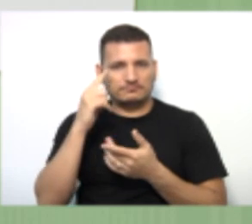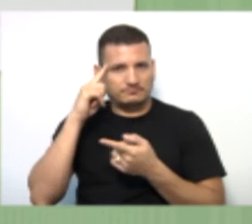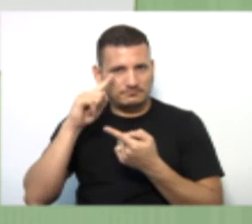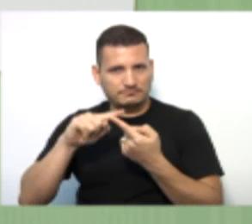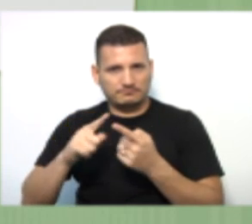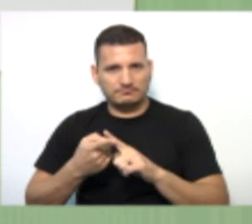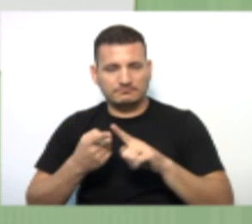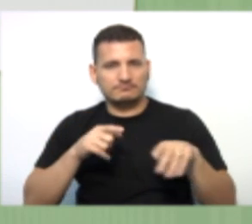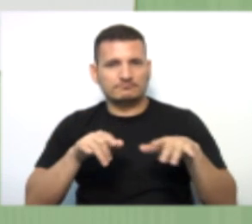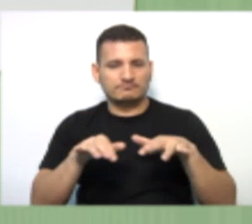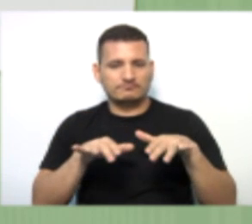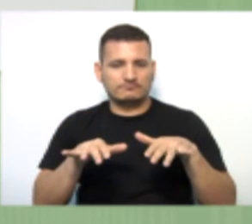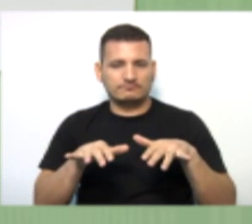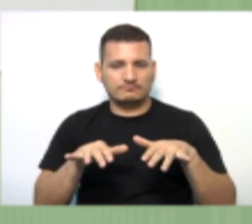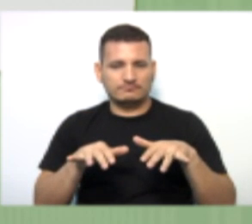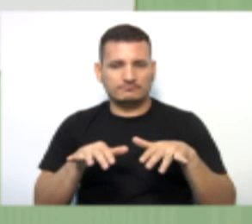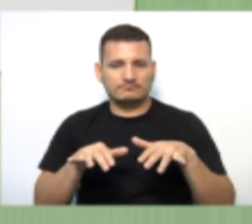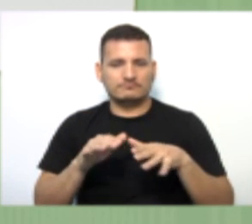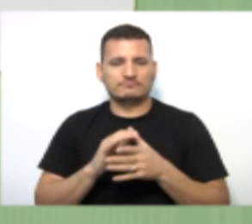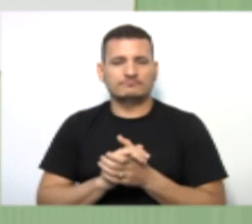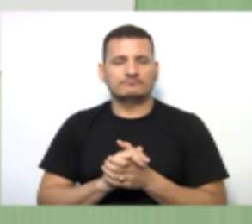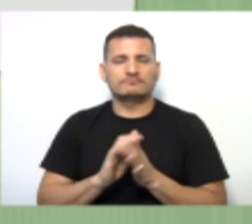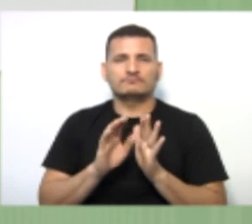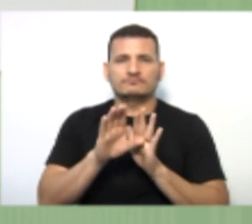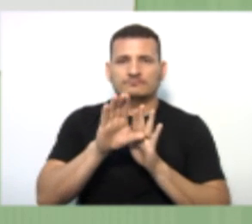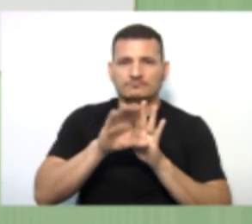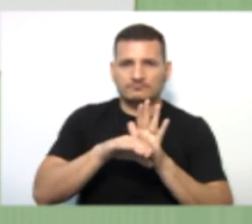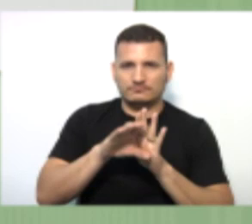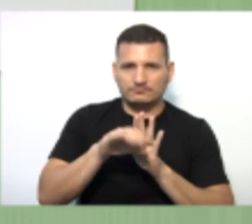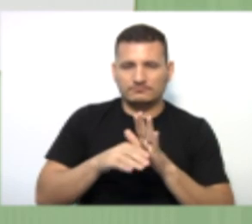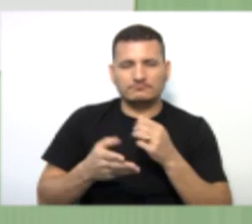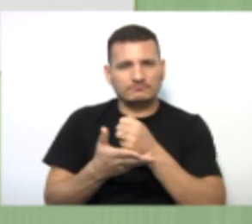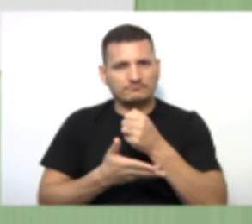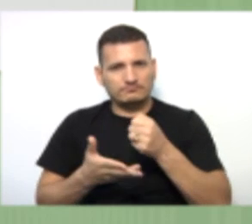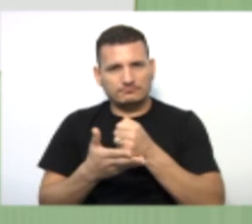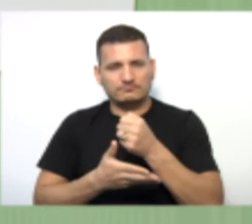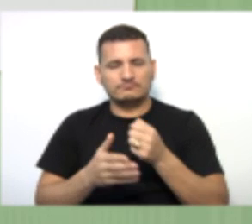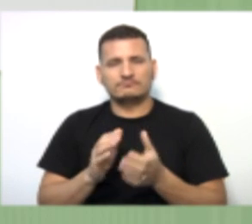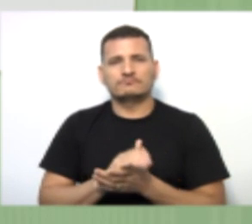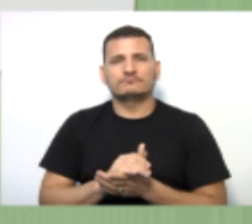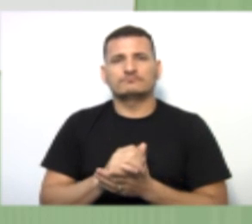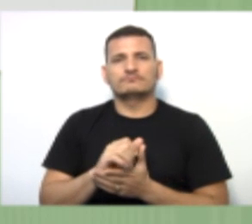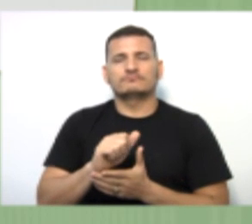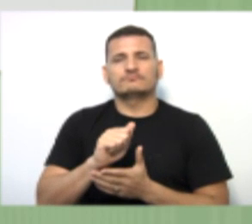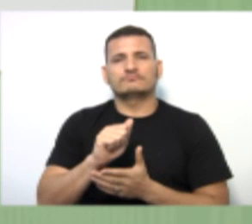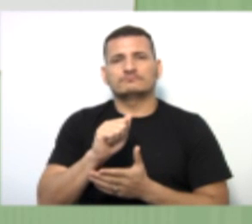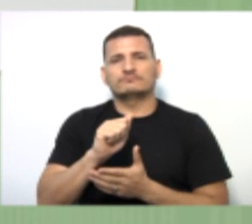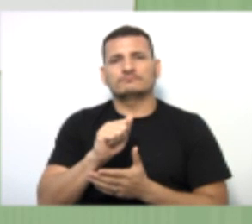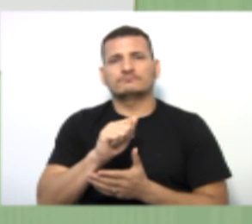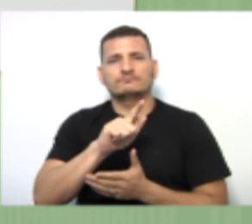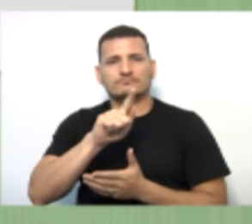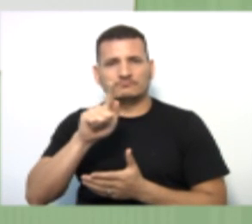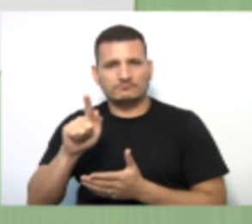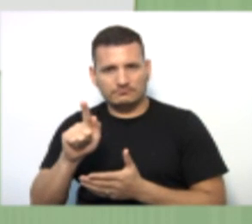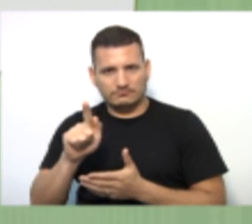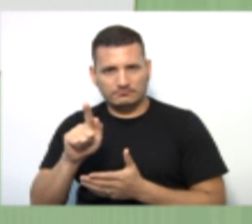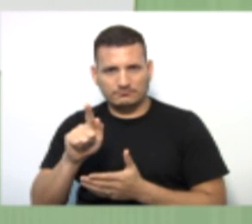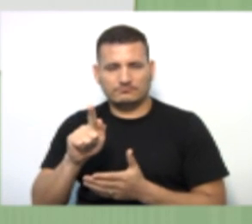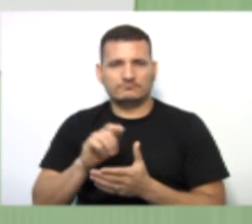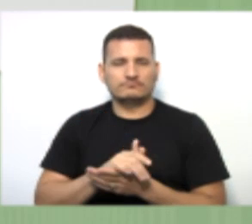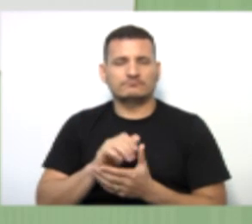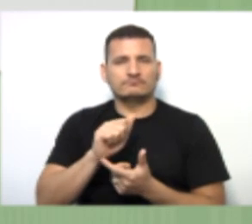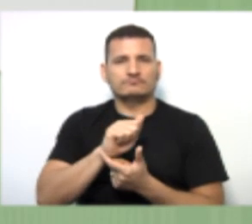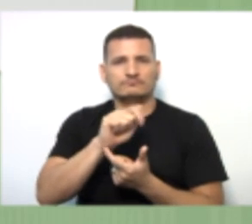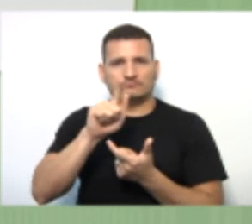de programação, conceitos básicos sobre algoritmos, variáveis,